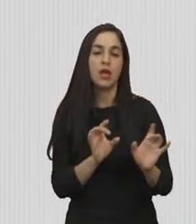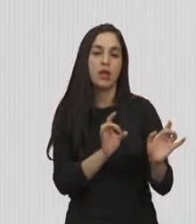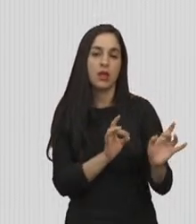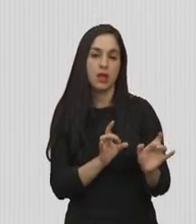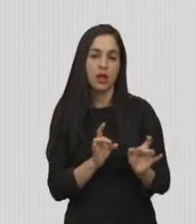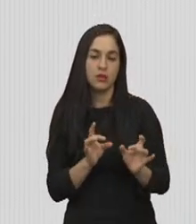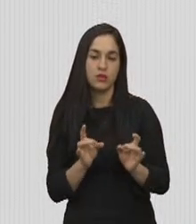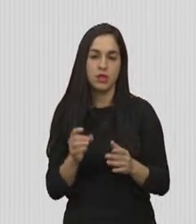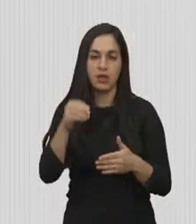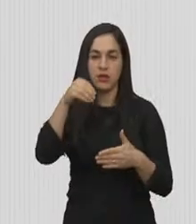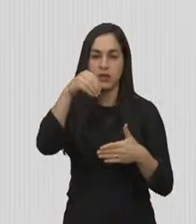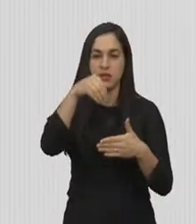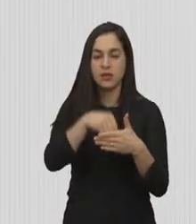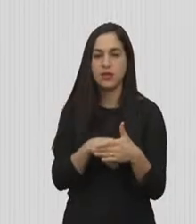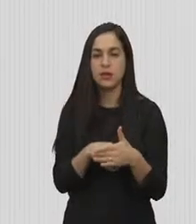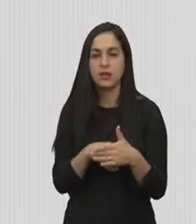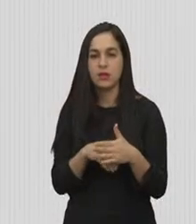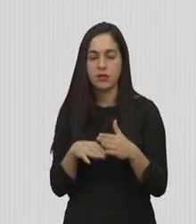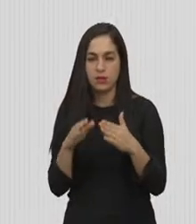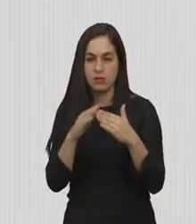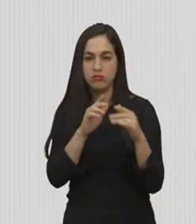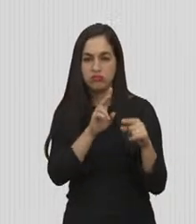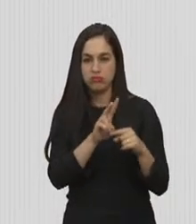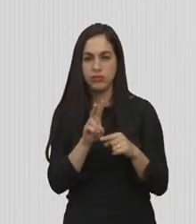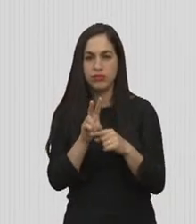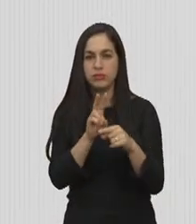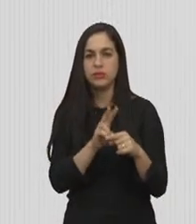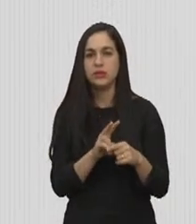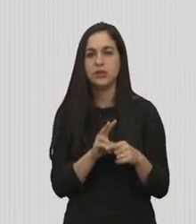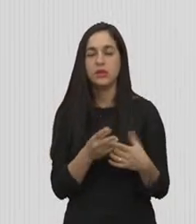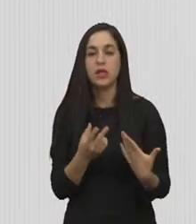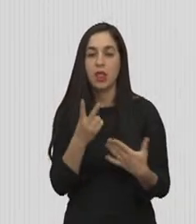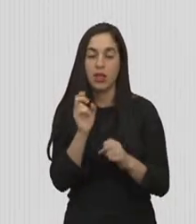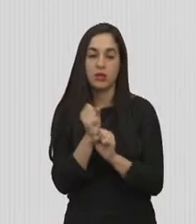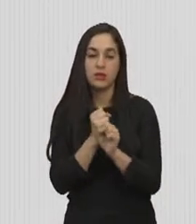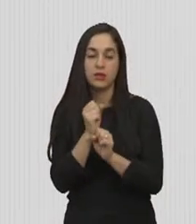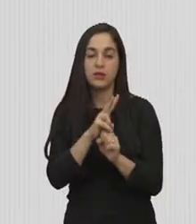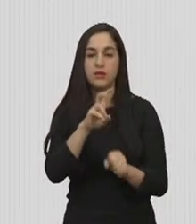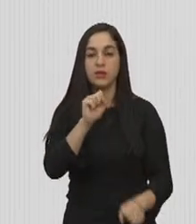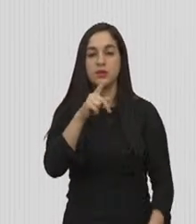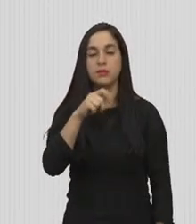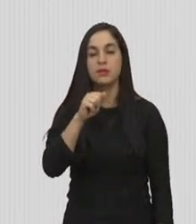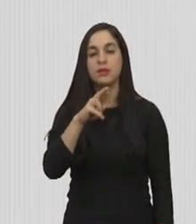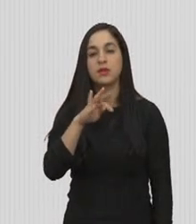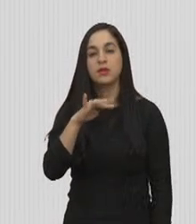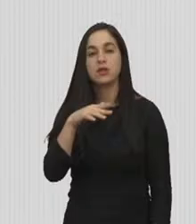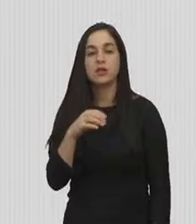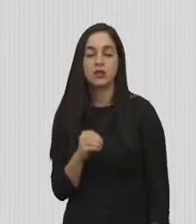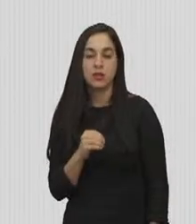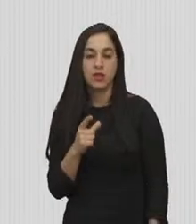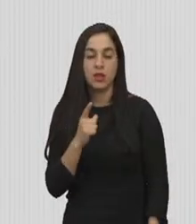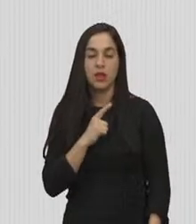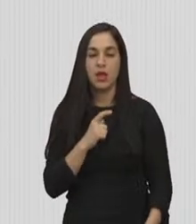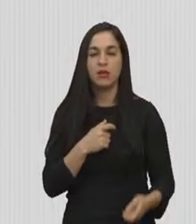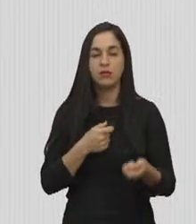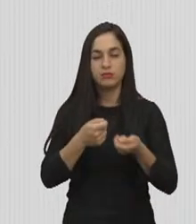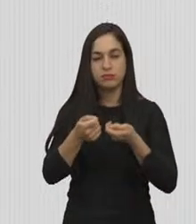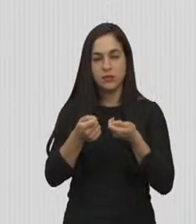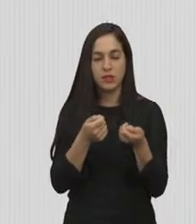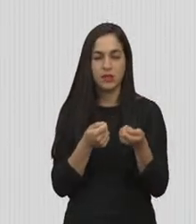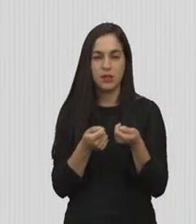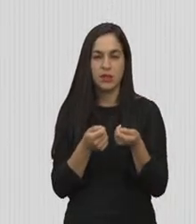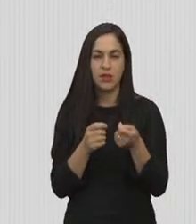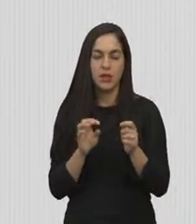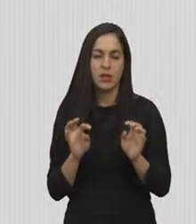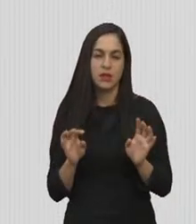vespertino. O bacharelado em administração, de 4 anos. O tecnólogo em análise e desenvolvimento de sistemas, que é o ADS,